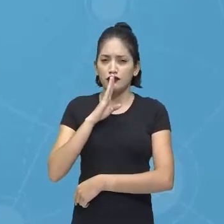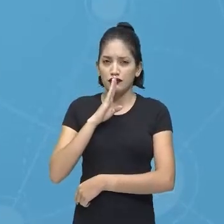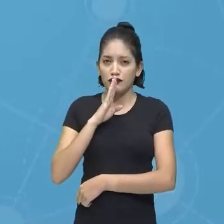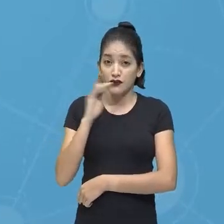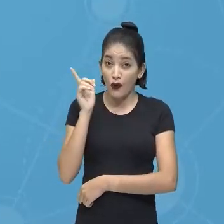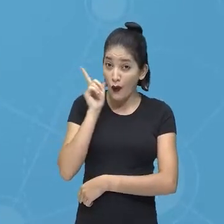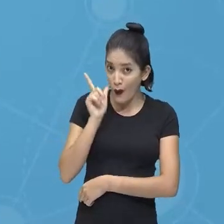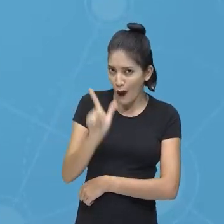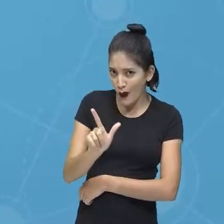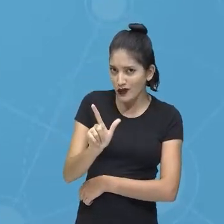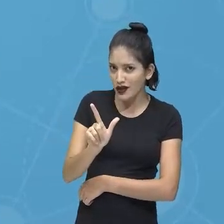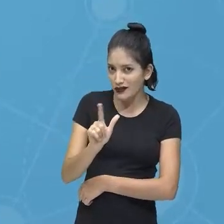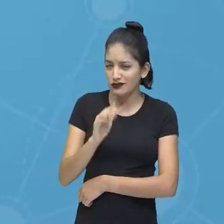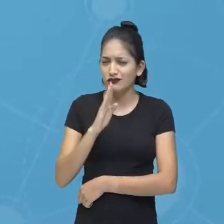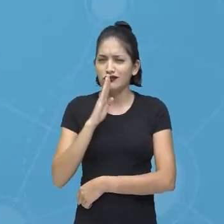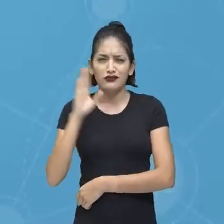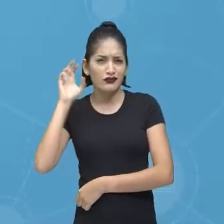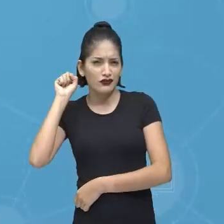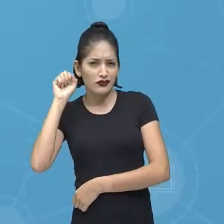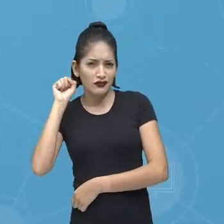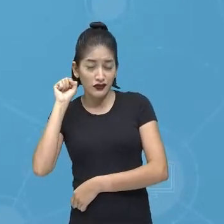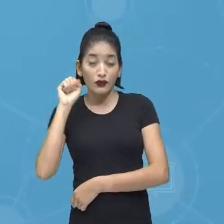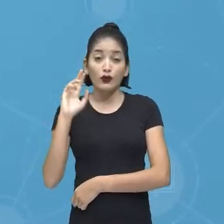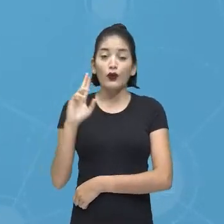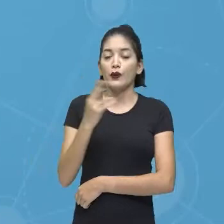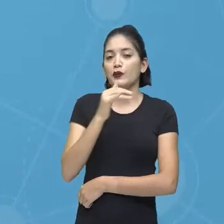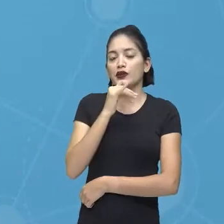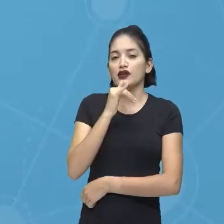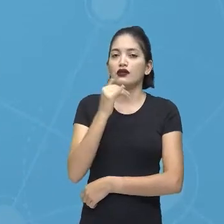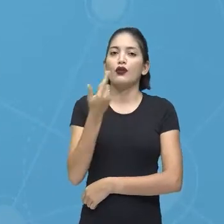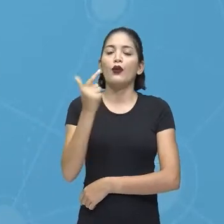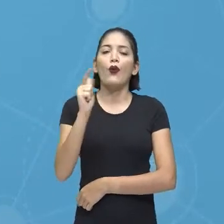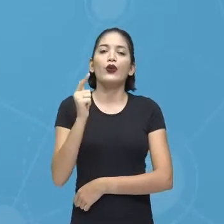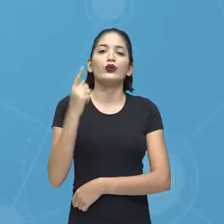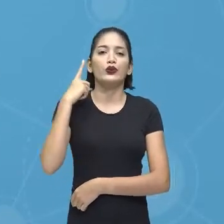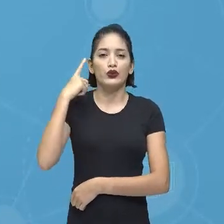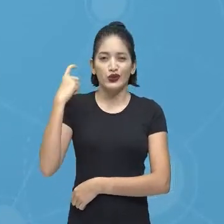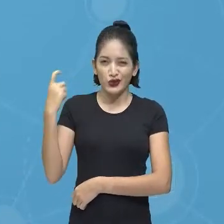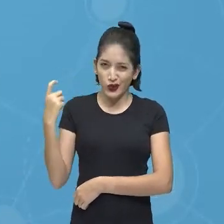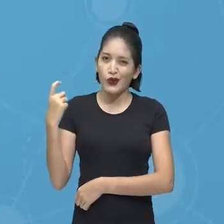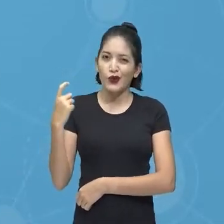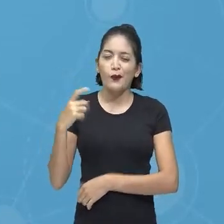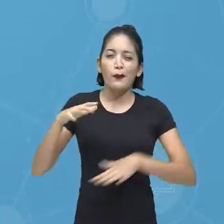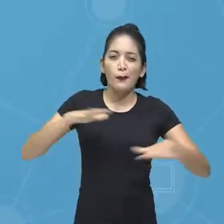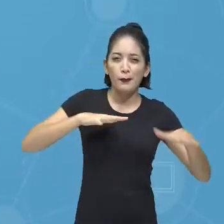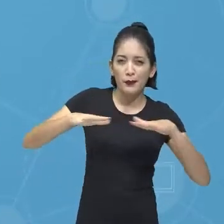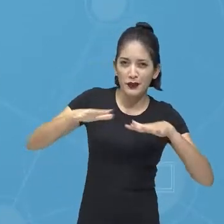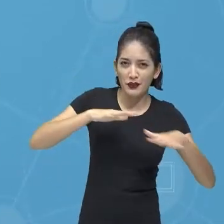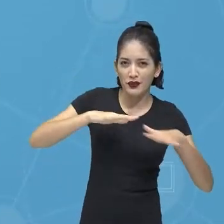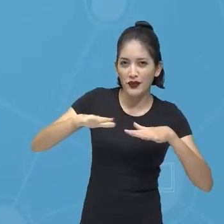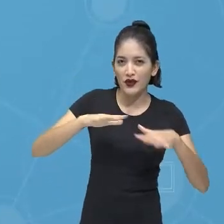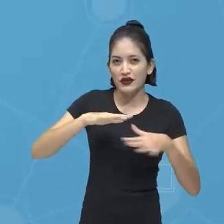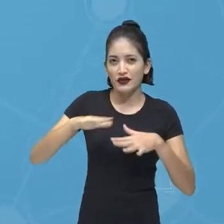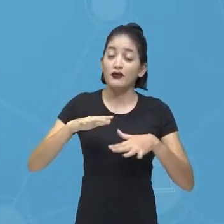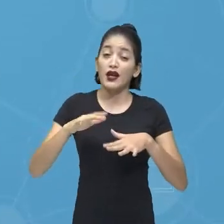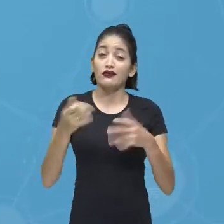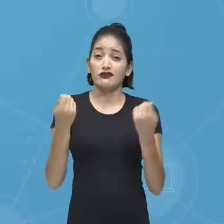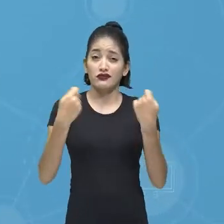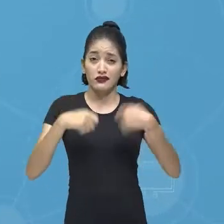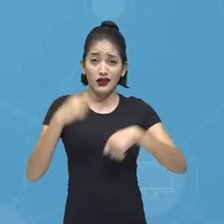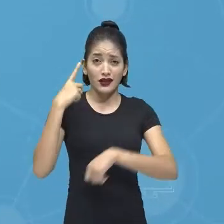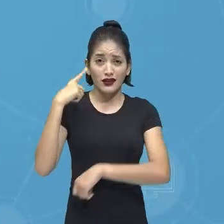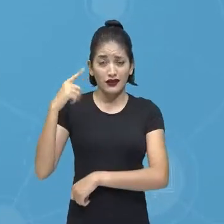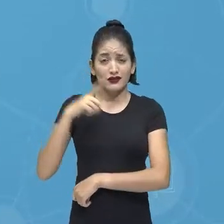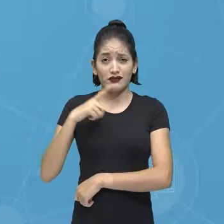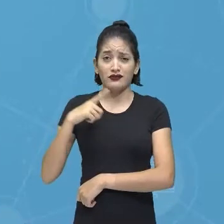nós conseguimos escutar o silêncio? Ou algum som, algum movimento produzindo um som vai